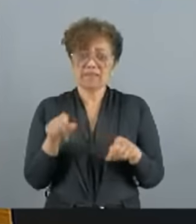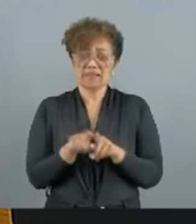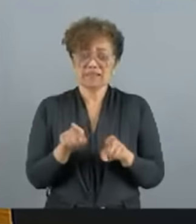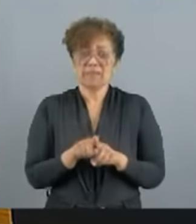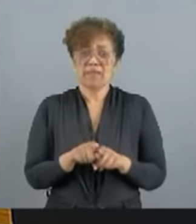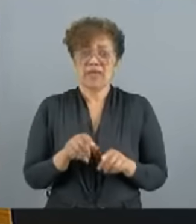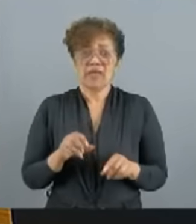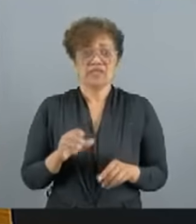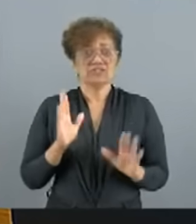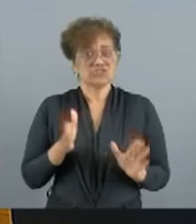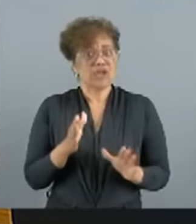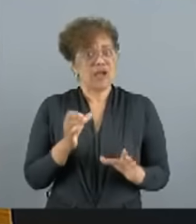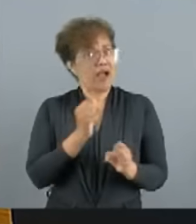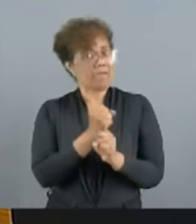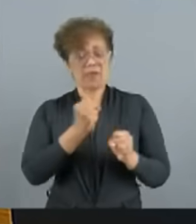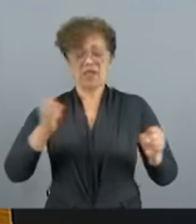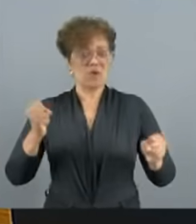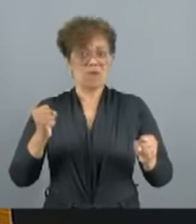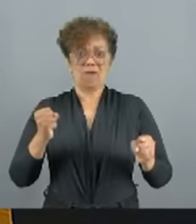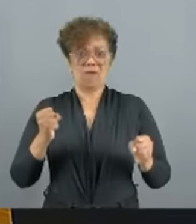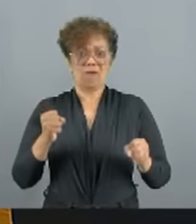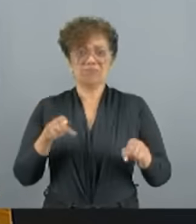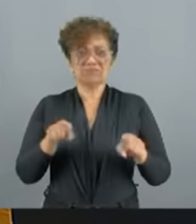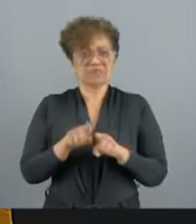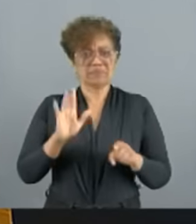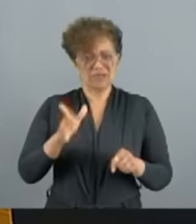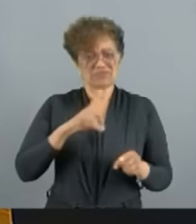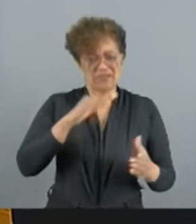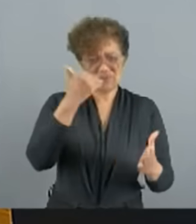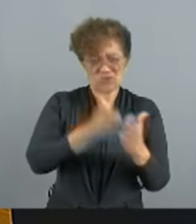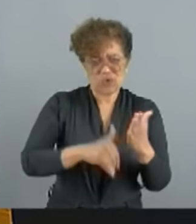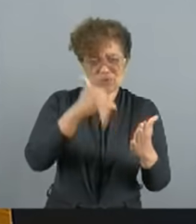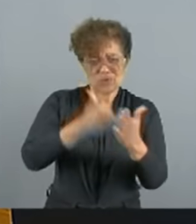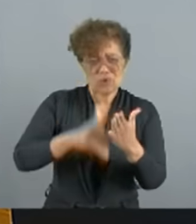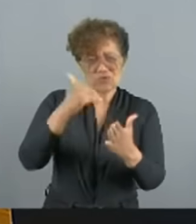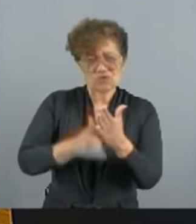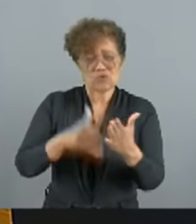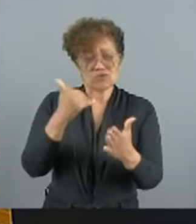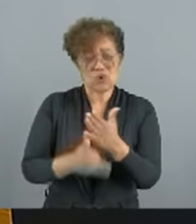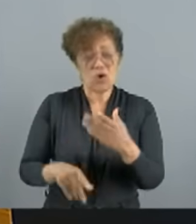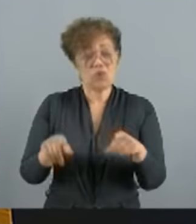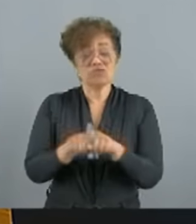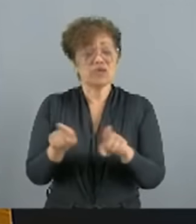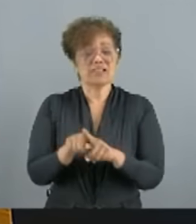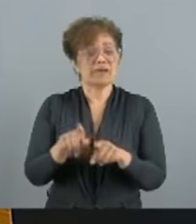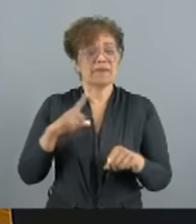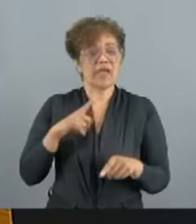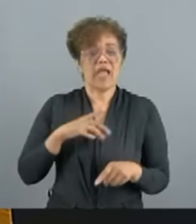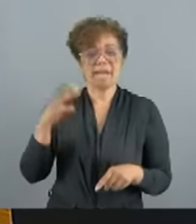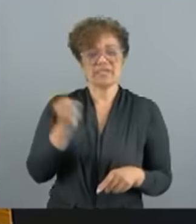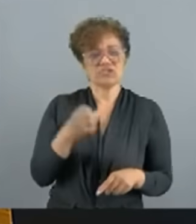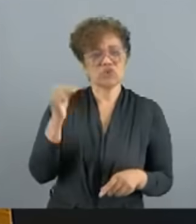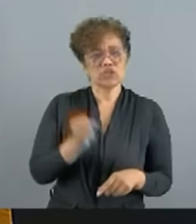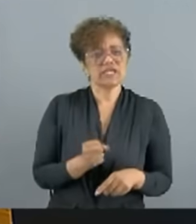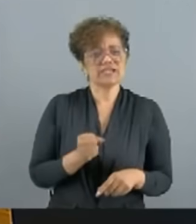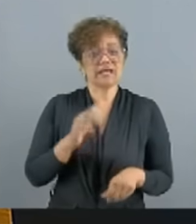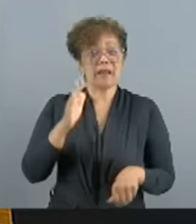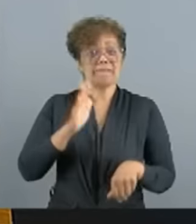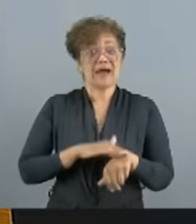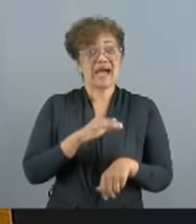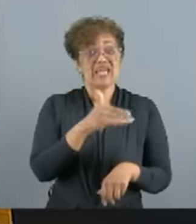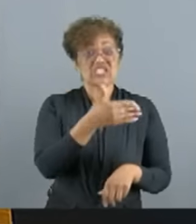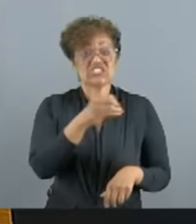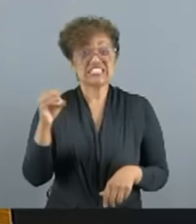maior. Já se estima que junto com os descontos e com o escândalo dos pensionistas, já possa chegar a mais de 100